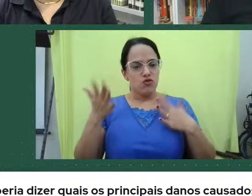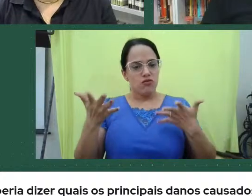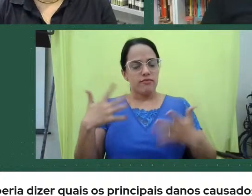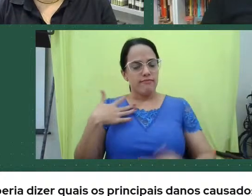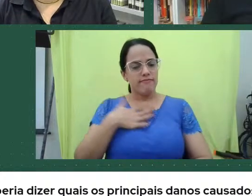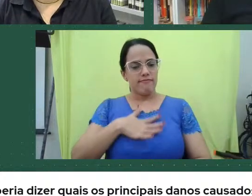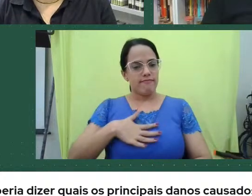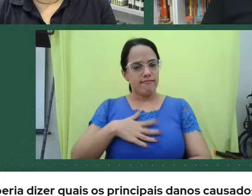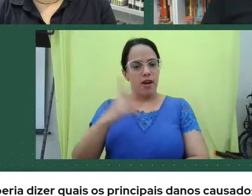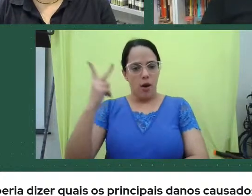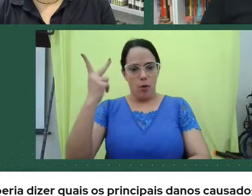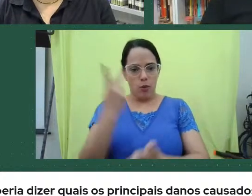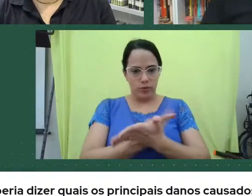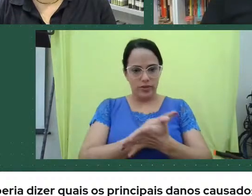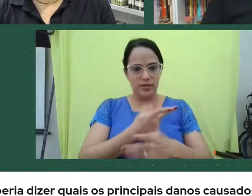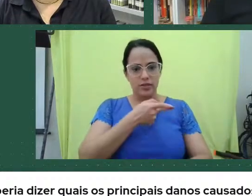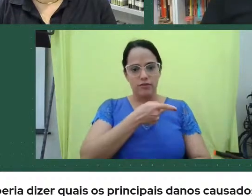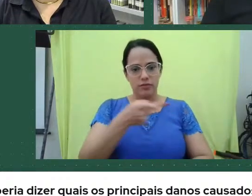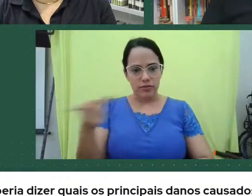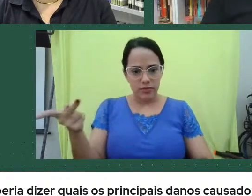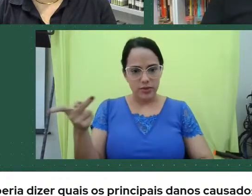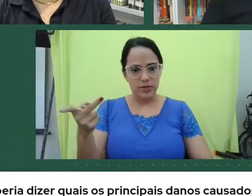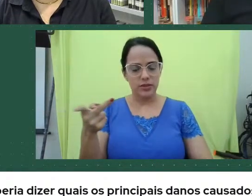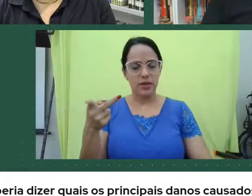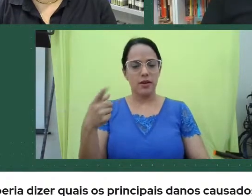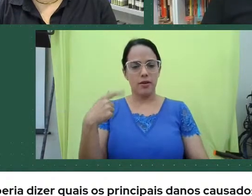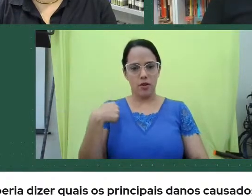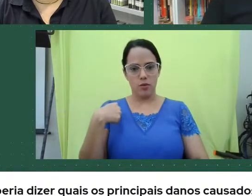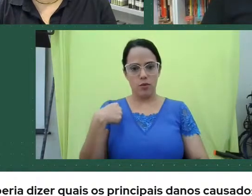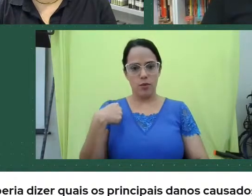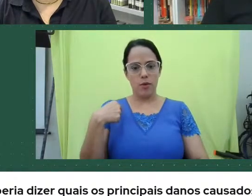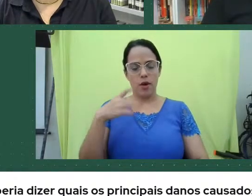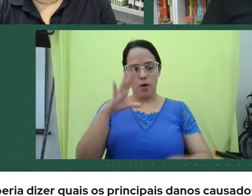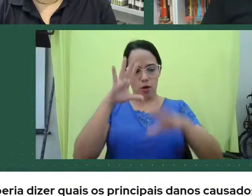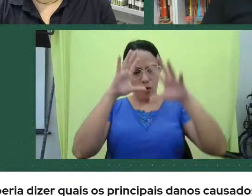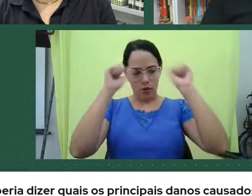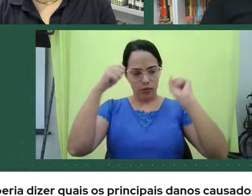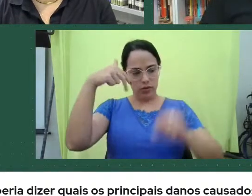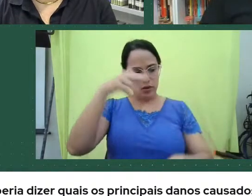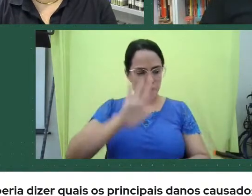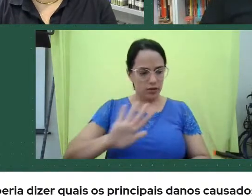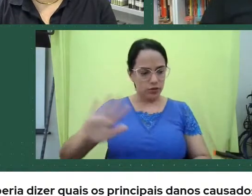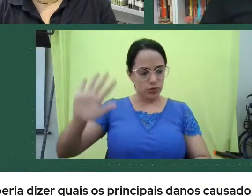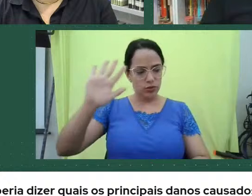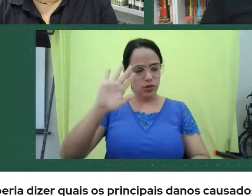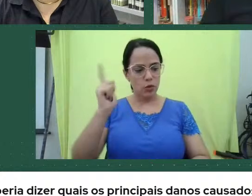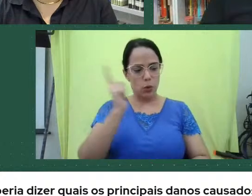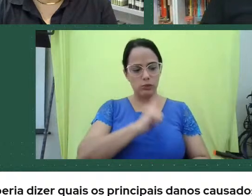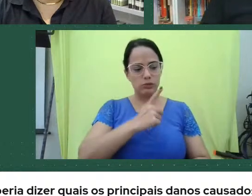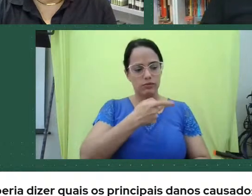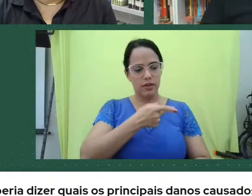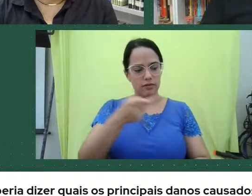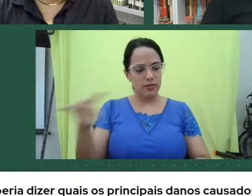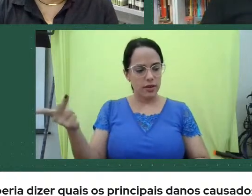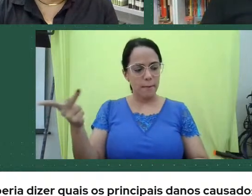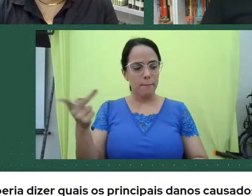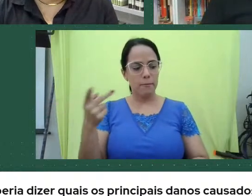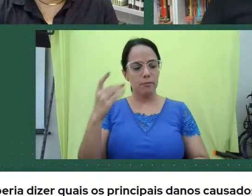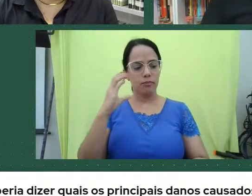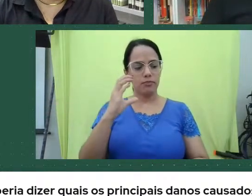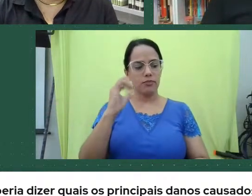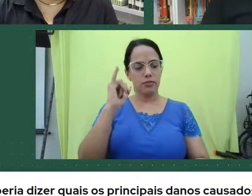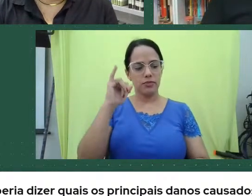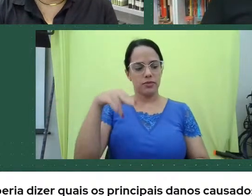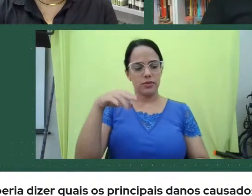inclusive em missões oficiais, tanto pelo Arquivo Nacional, pelo Conselho Nacional de Arquivos. A Cinemateca é uma